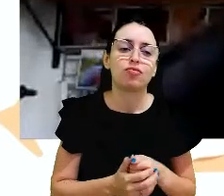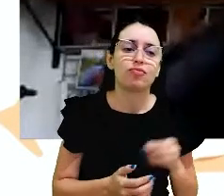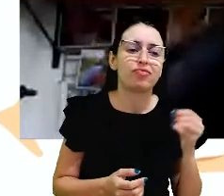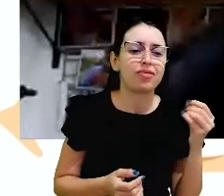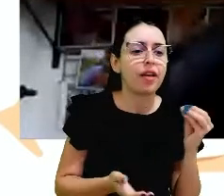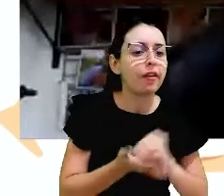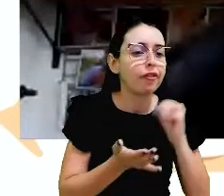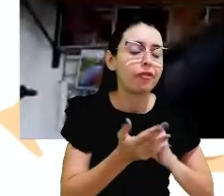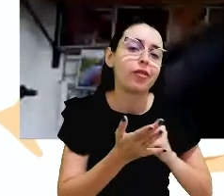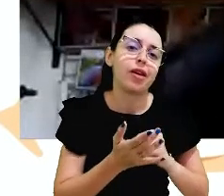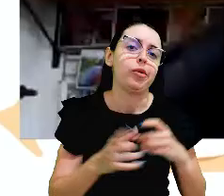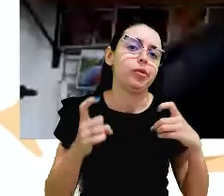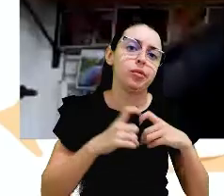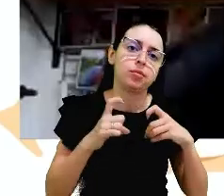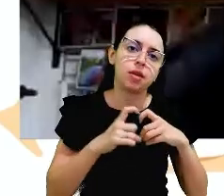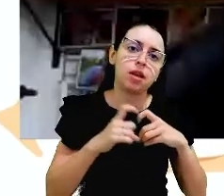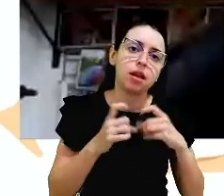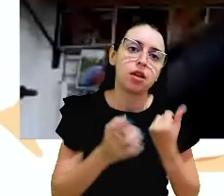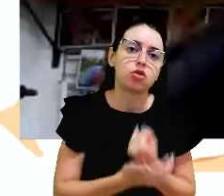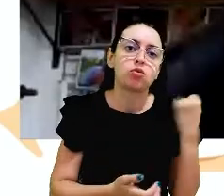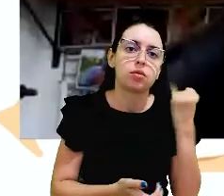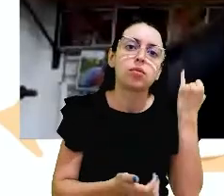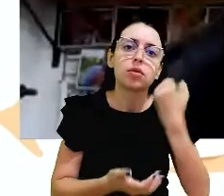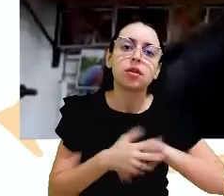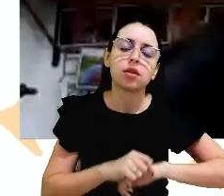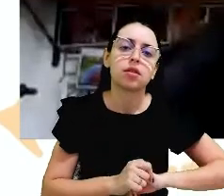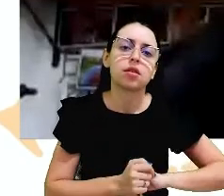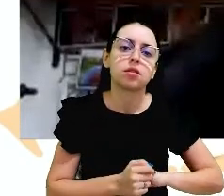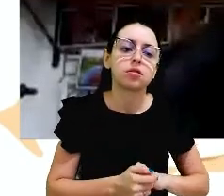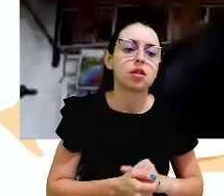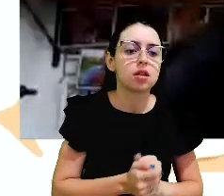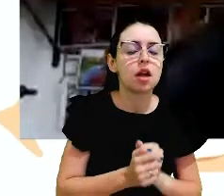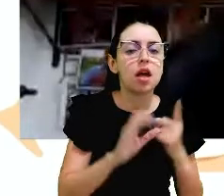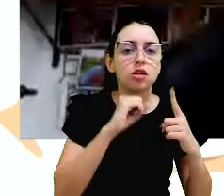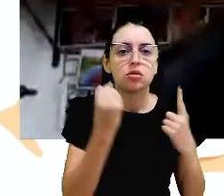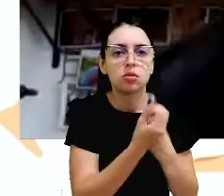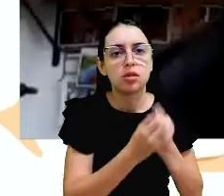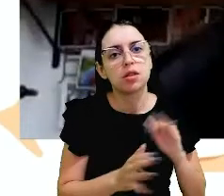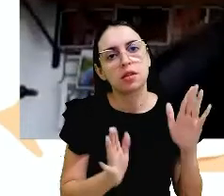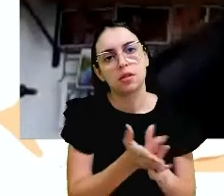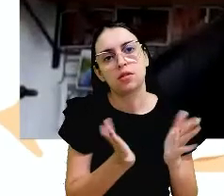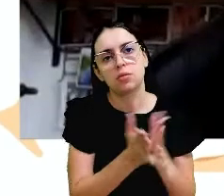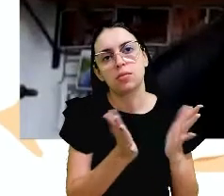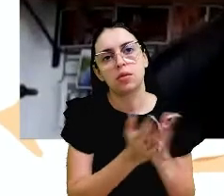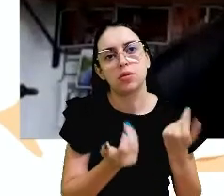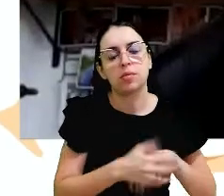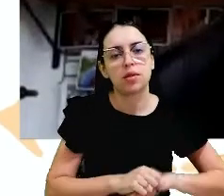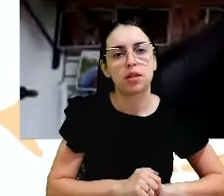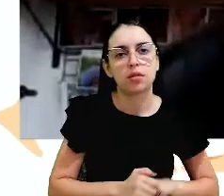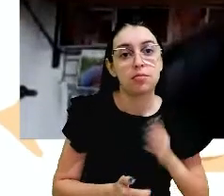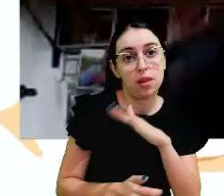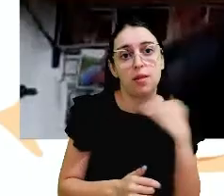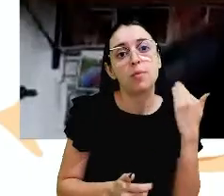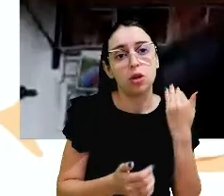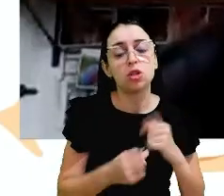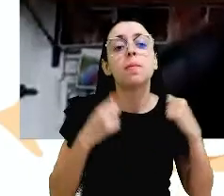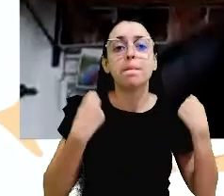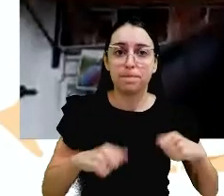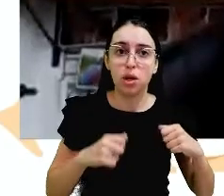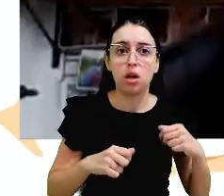da assistência médica dispensada, sobretudo à população mais carente, além do fato de tais óbitos serem